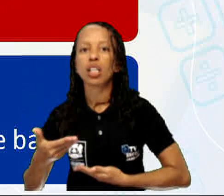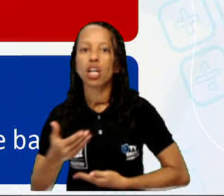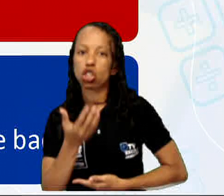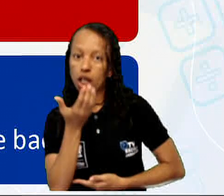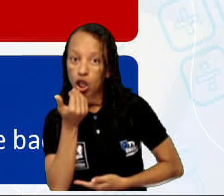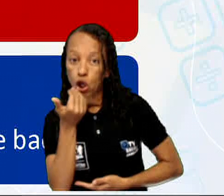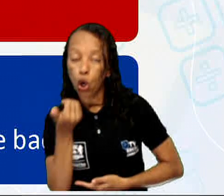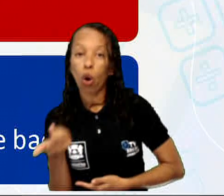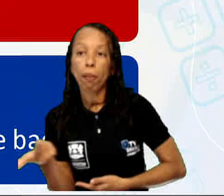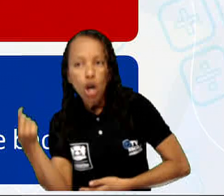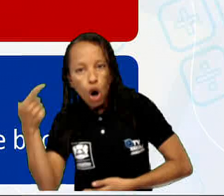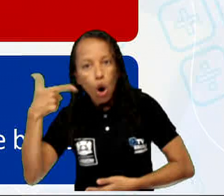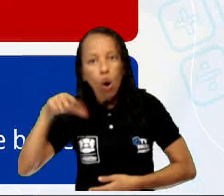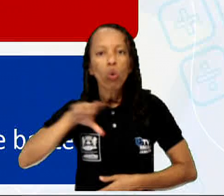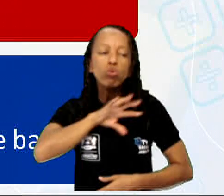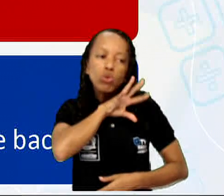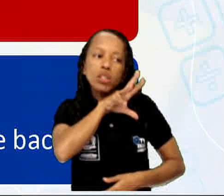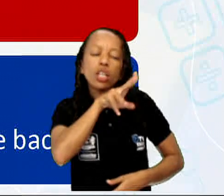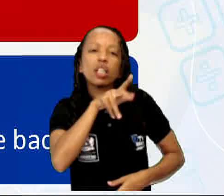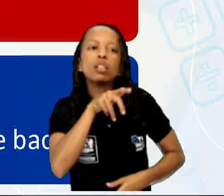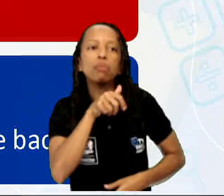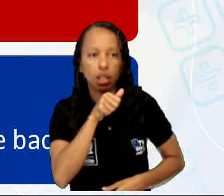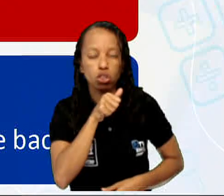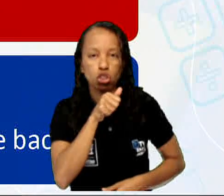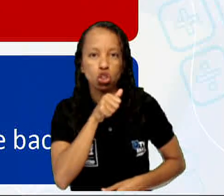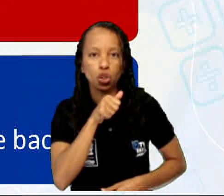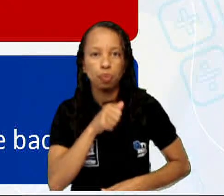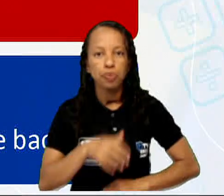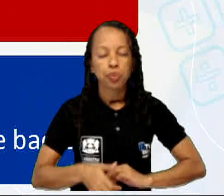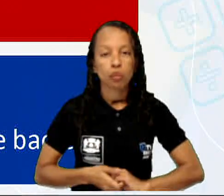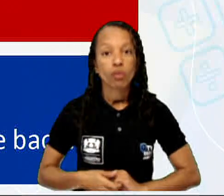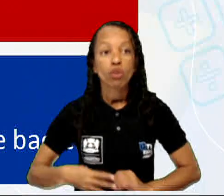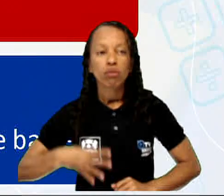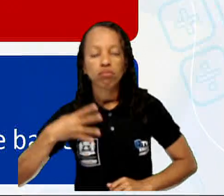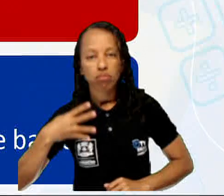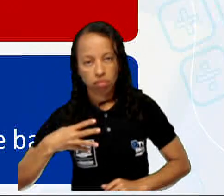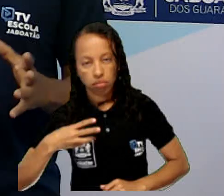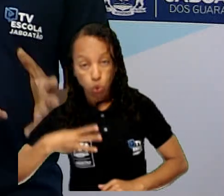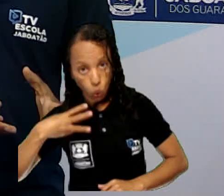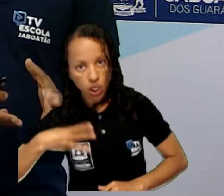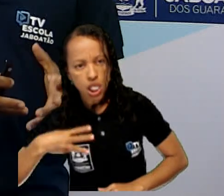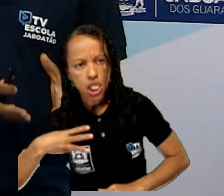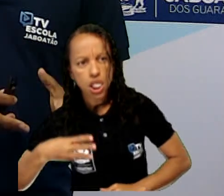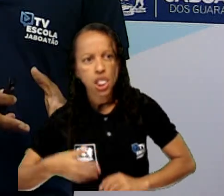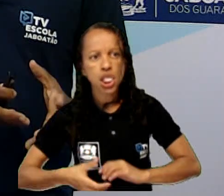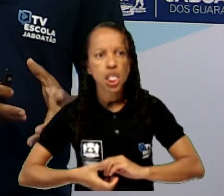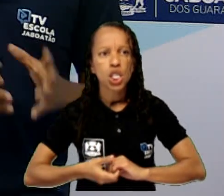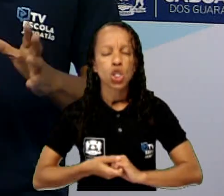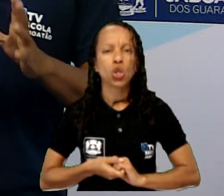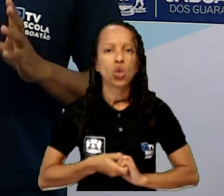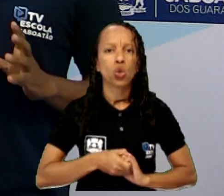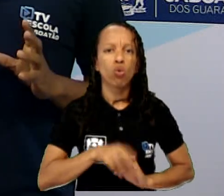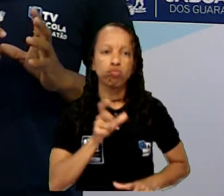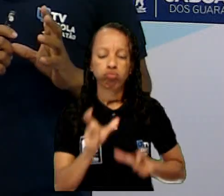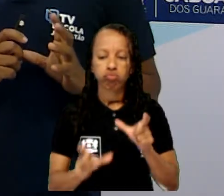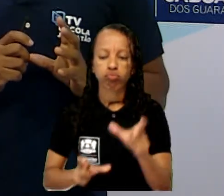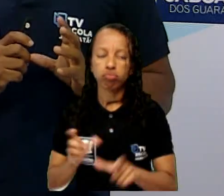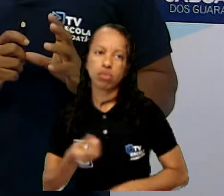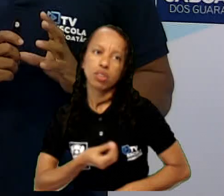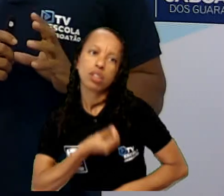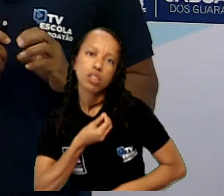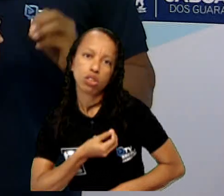seres decompositores ou os seres vivos microscópicos fazem parte também do componente